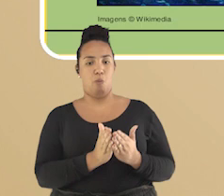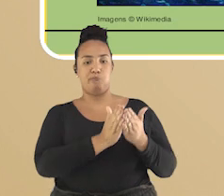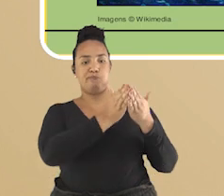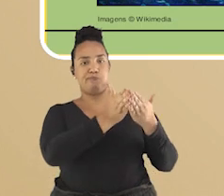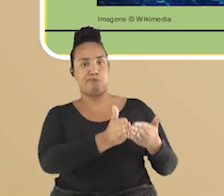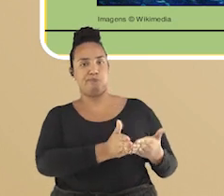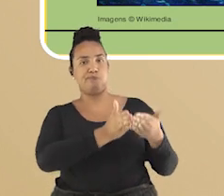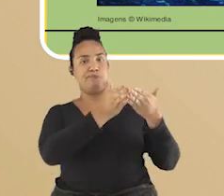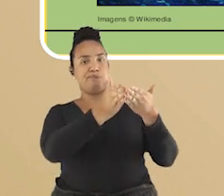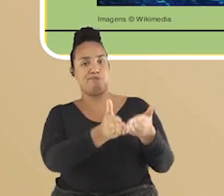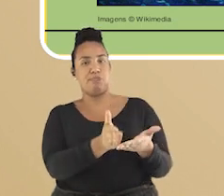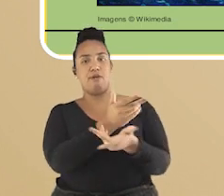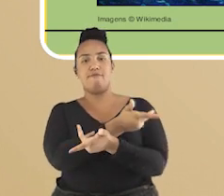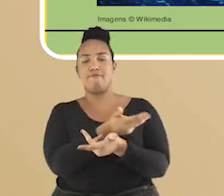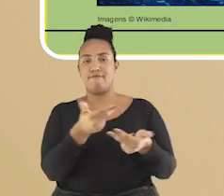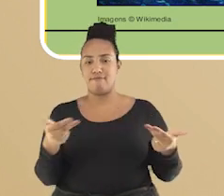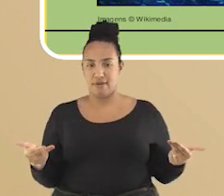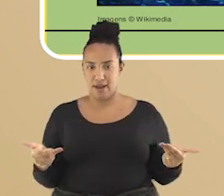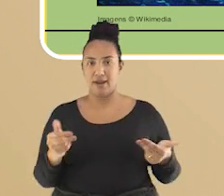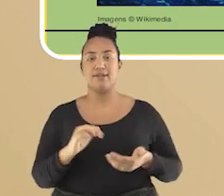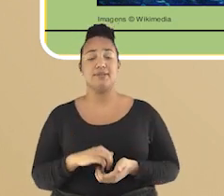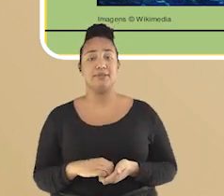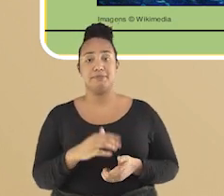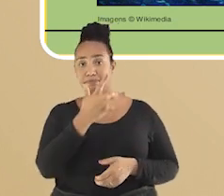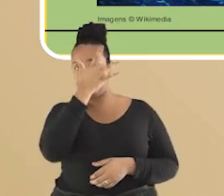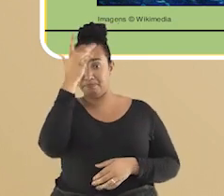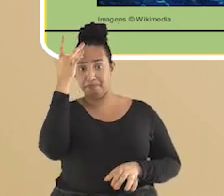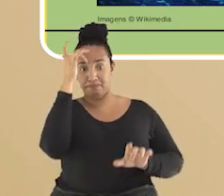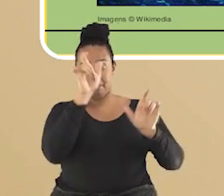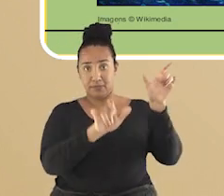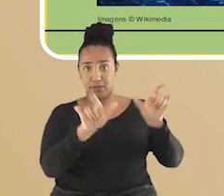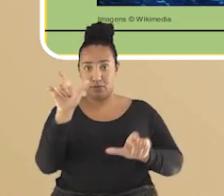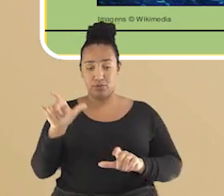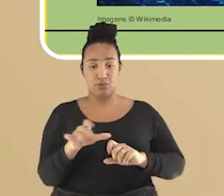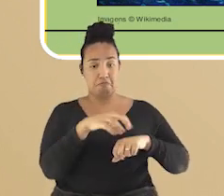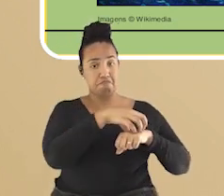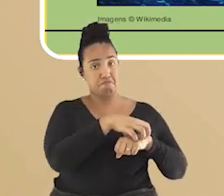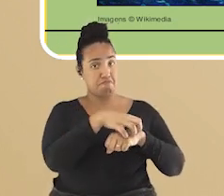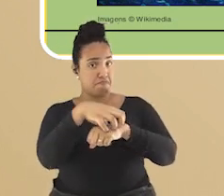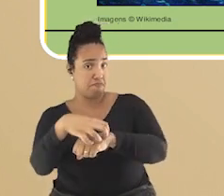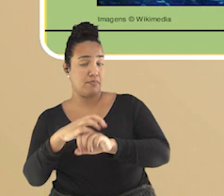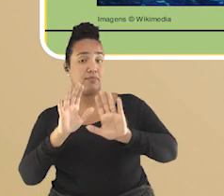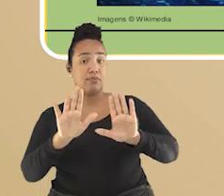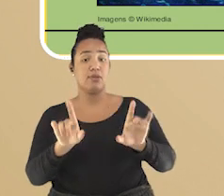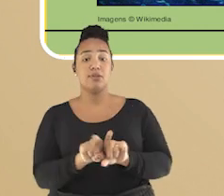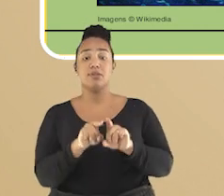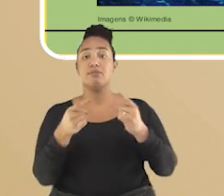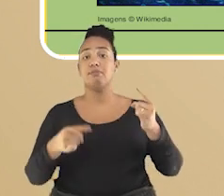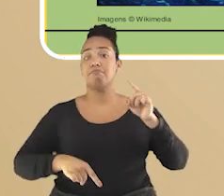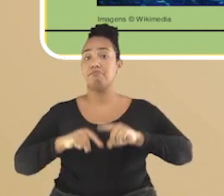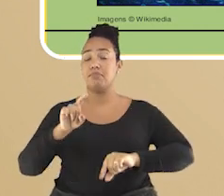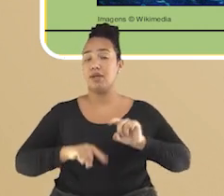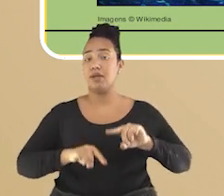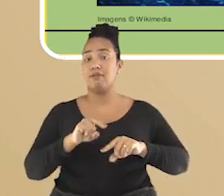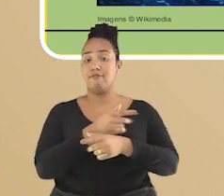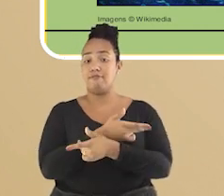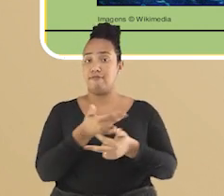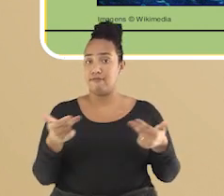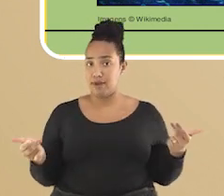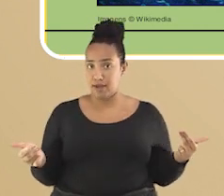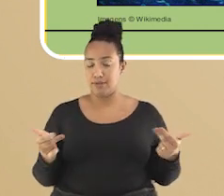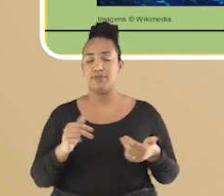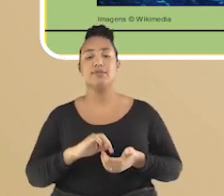e de caravelas, que transportavam pessoas, mas também grande quantidade de mercadorias pelos